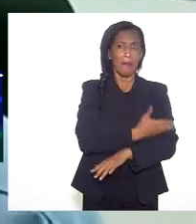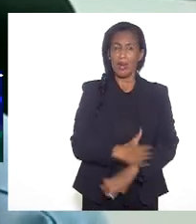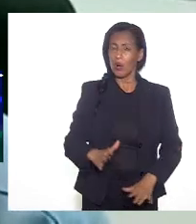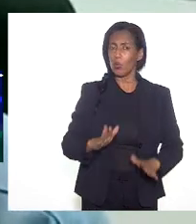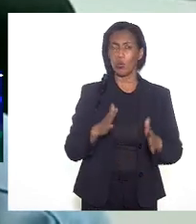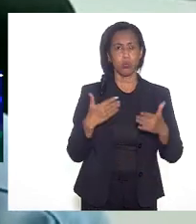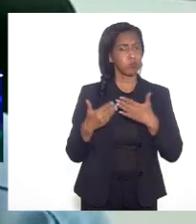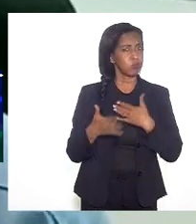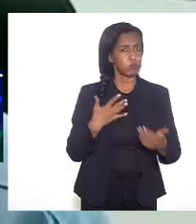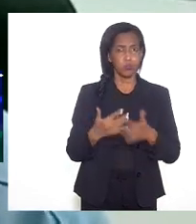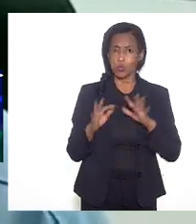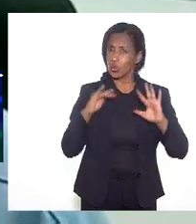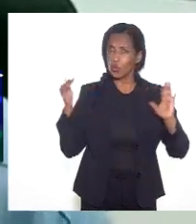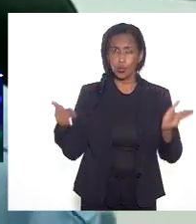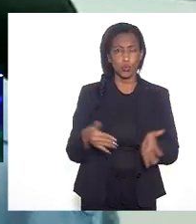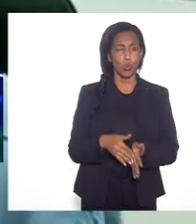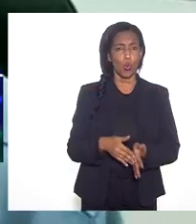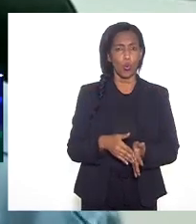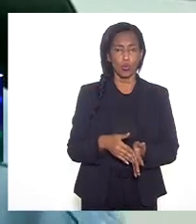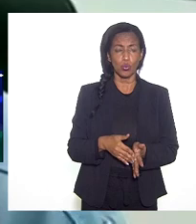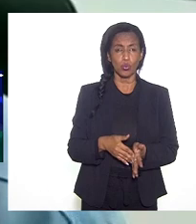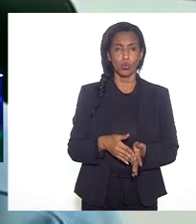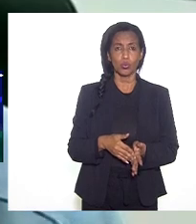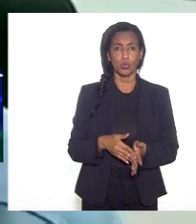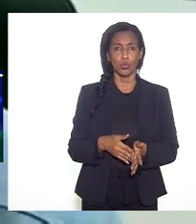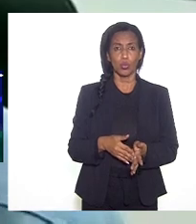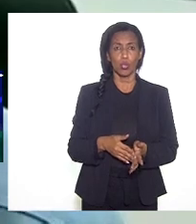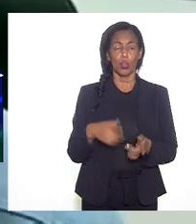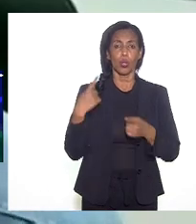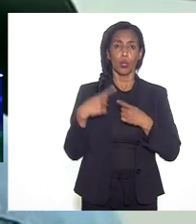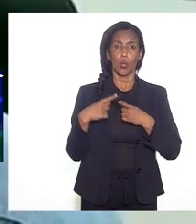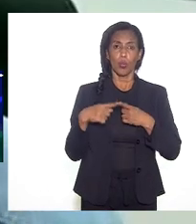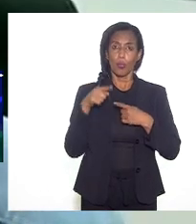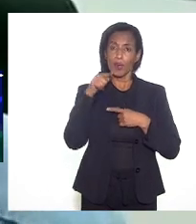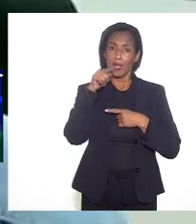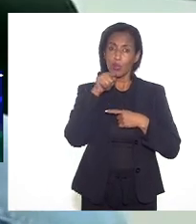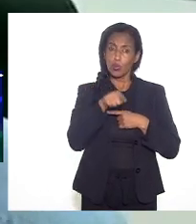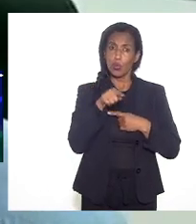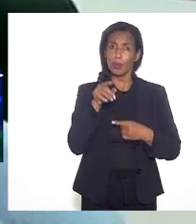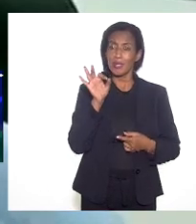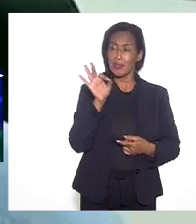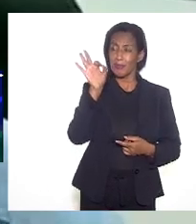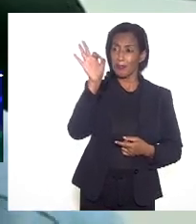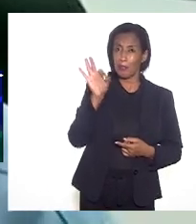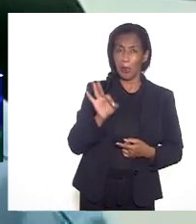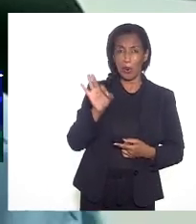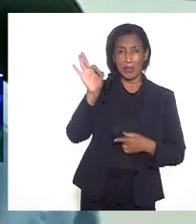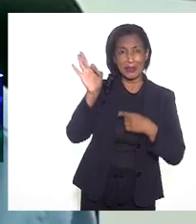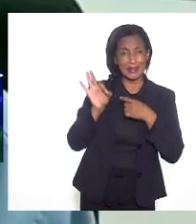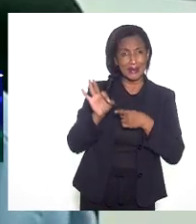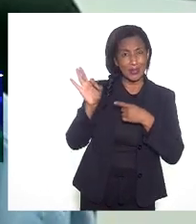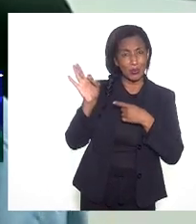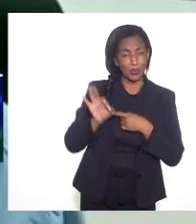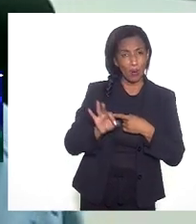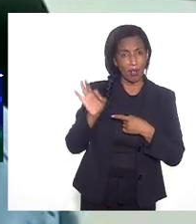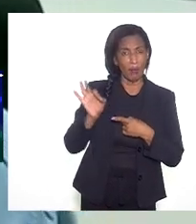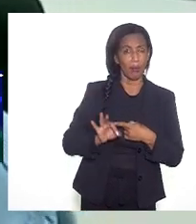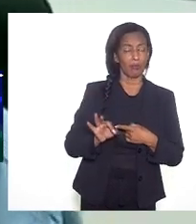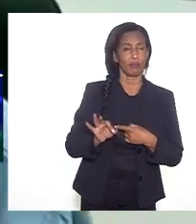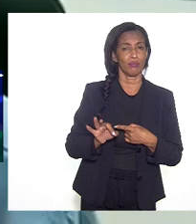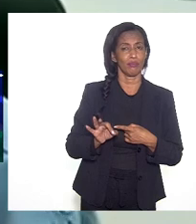brancos. Porque é sobre esse percentual majoritário da